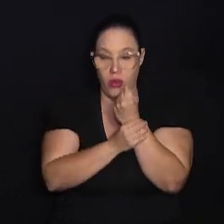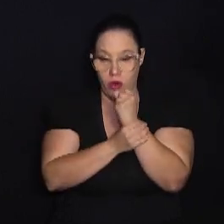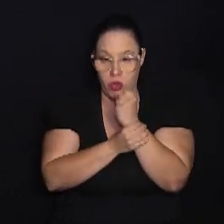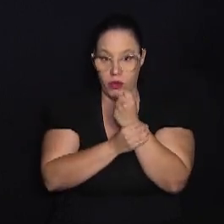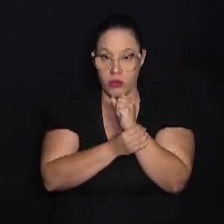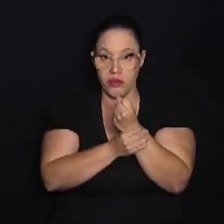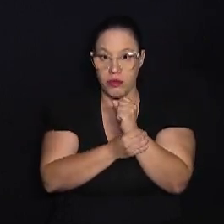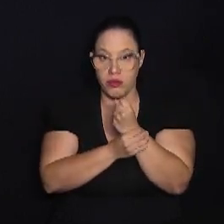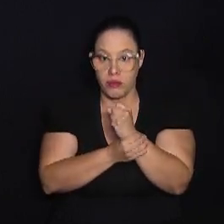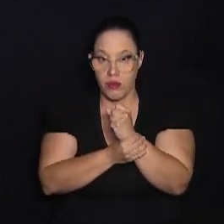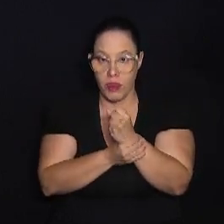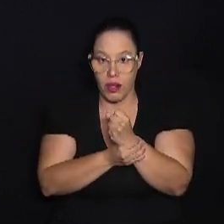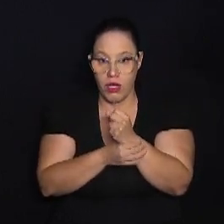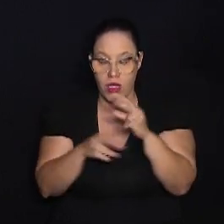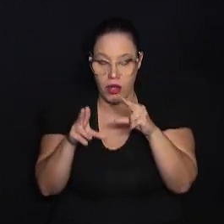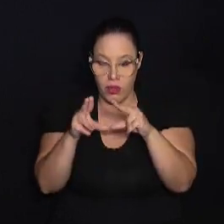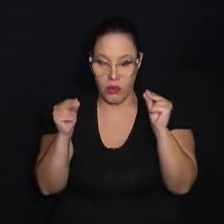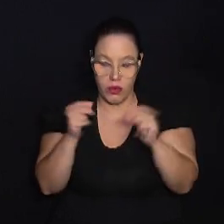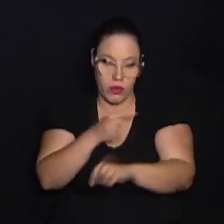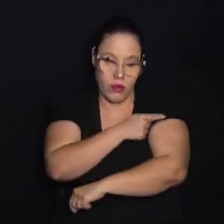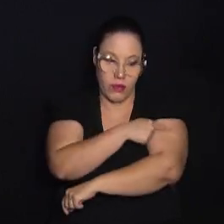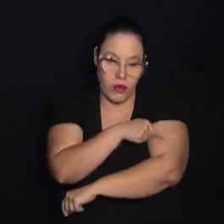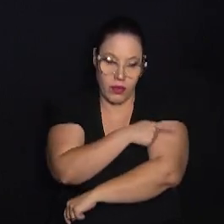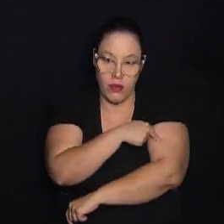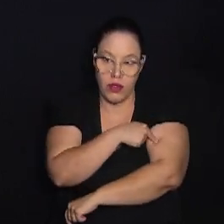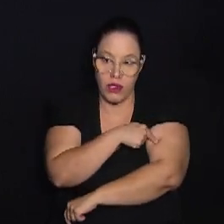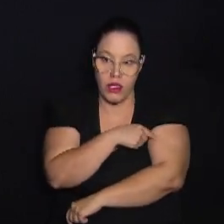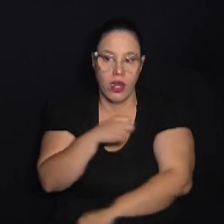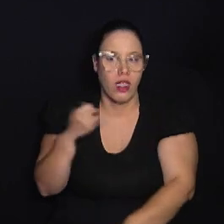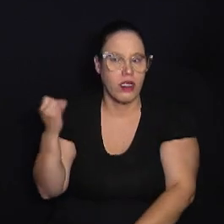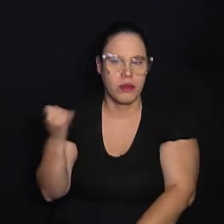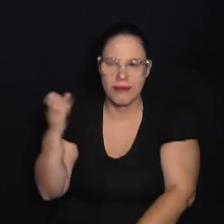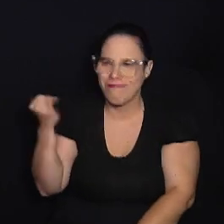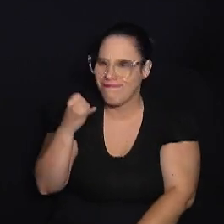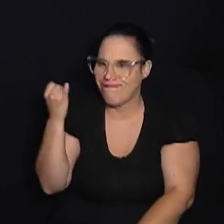enfermagem, que é essencial para qualquer tratamento. São vários